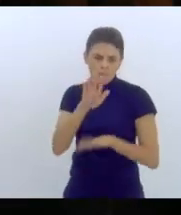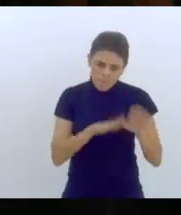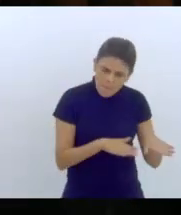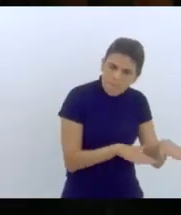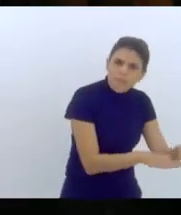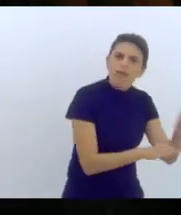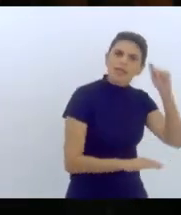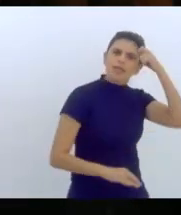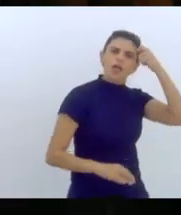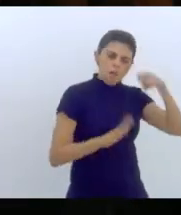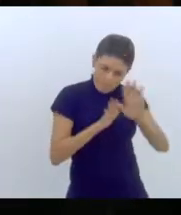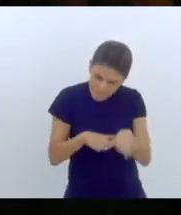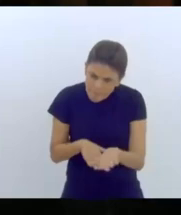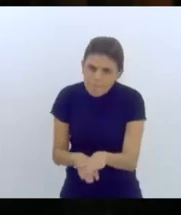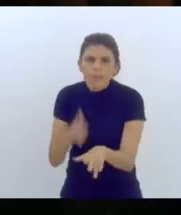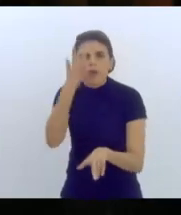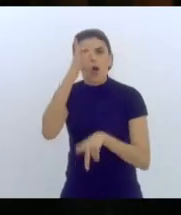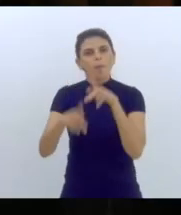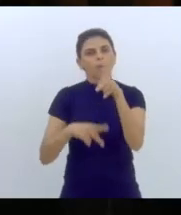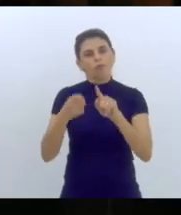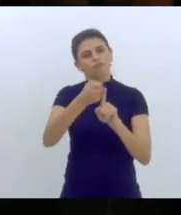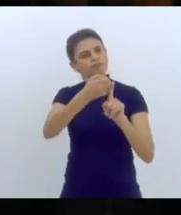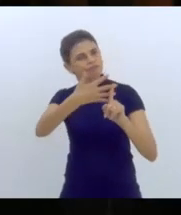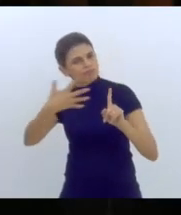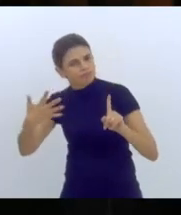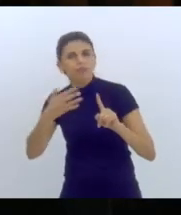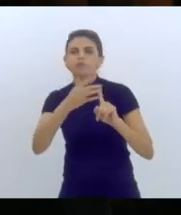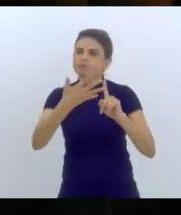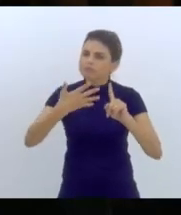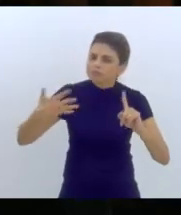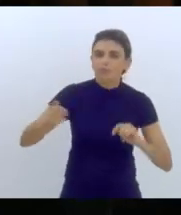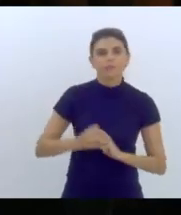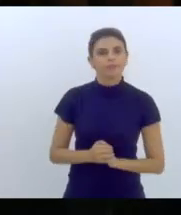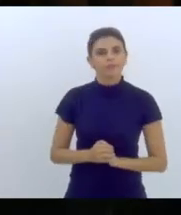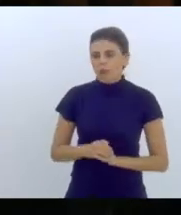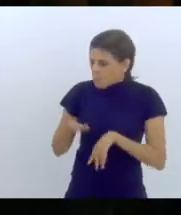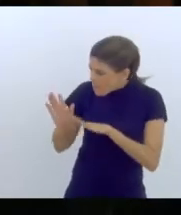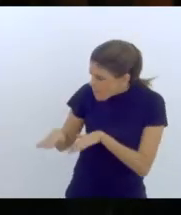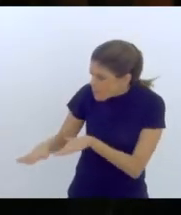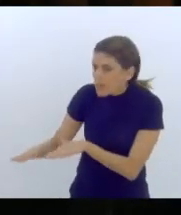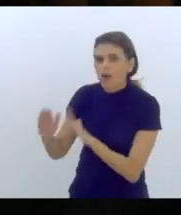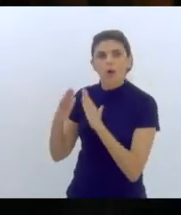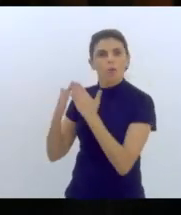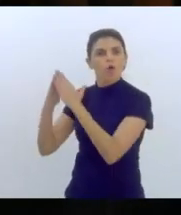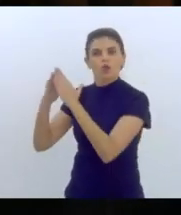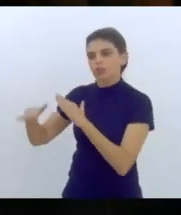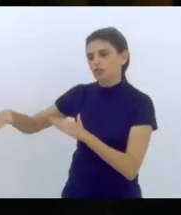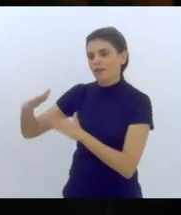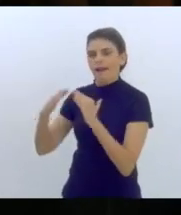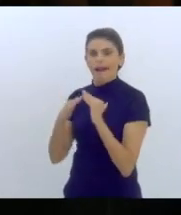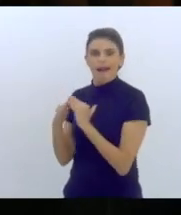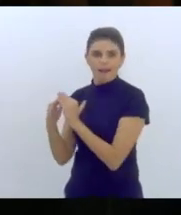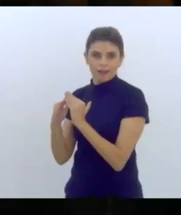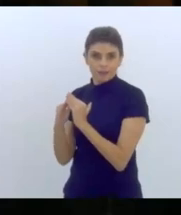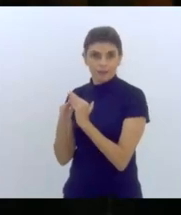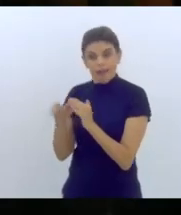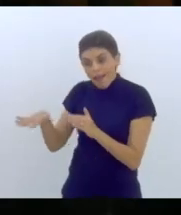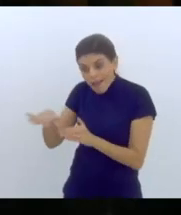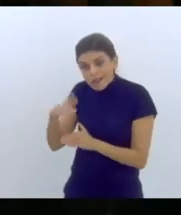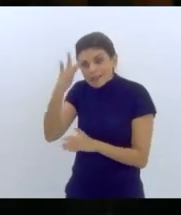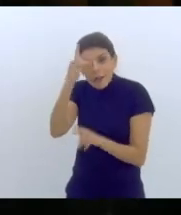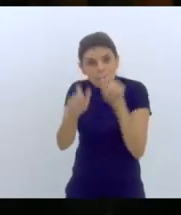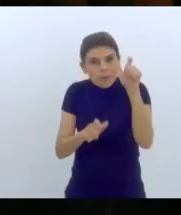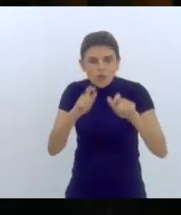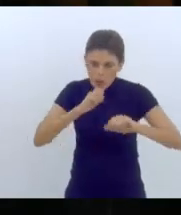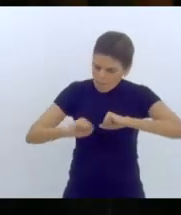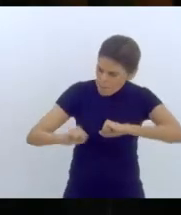negro, movimento da população LGBTQIA+, movimento de moradias populares. São com essas